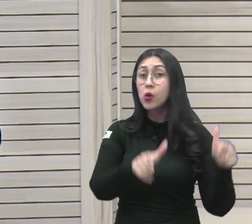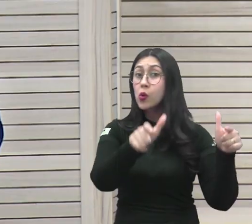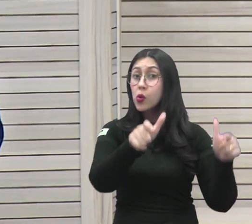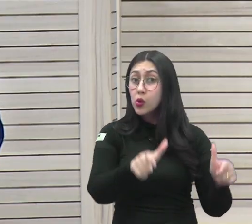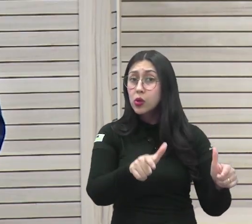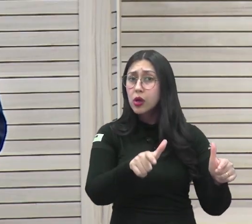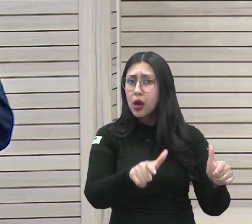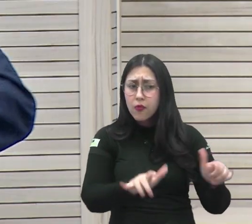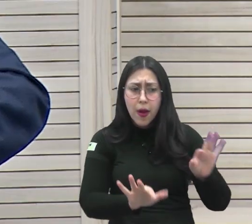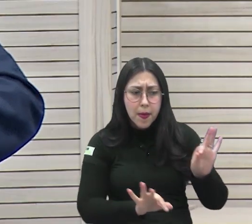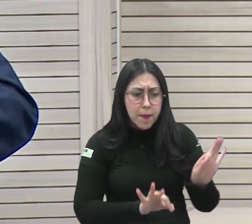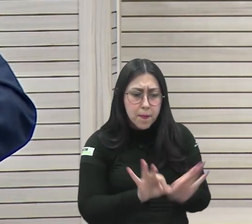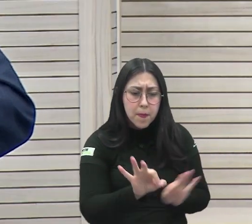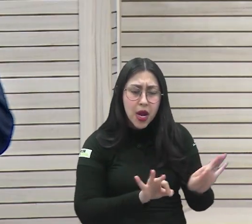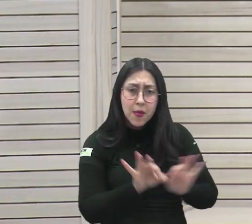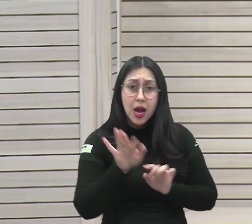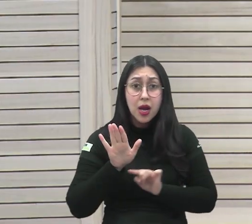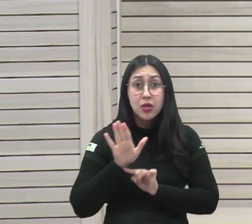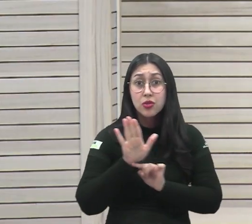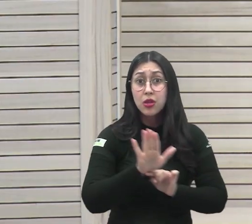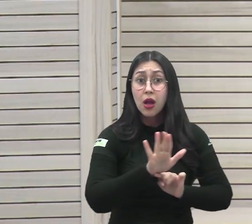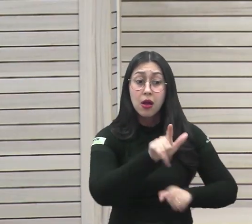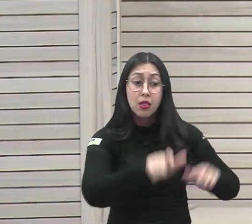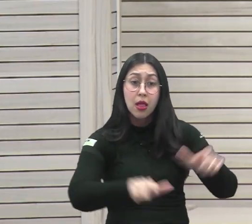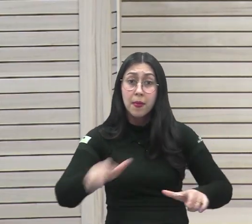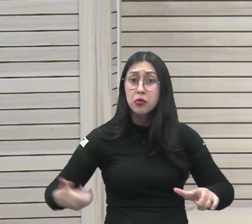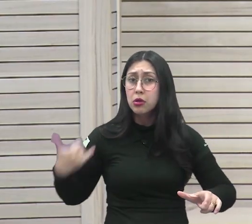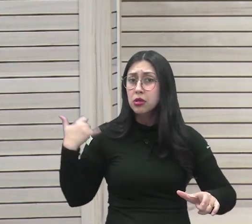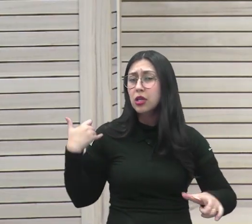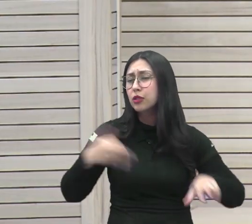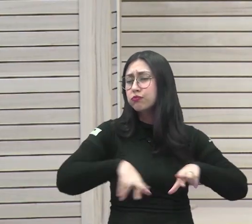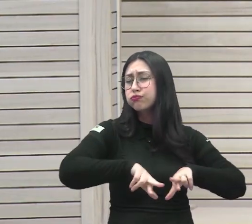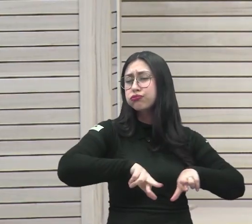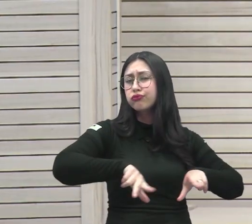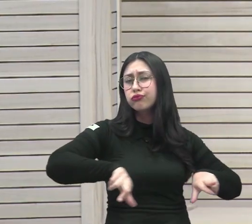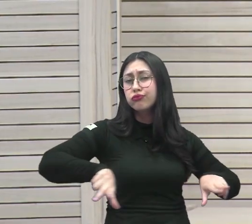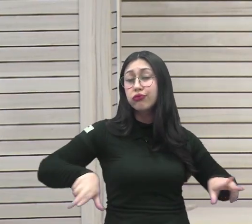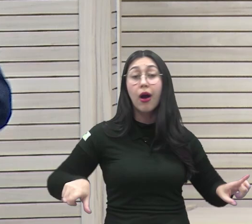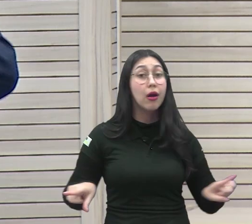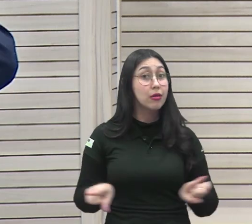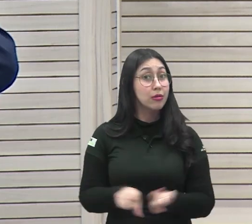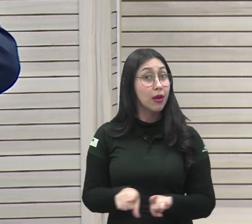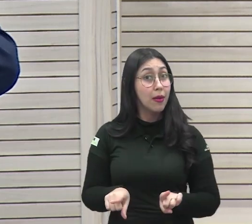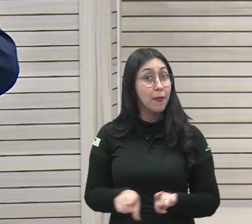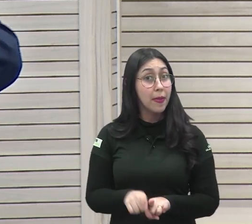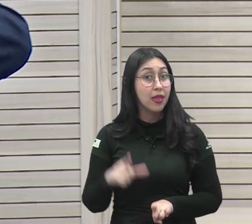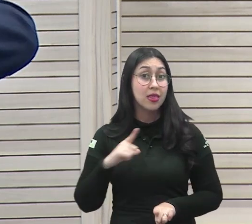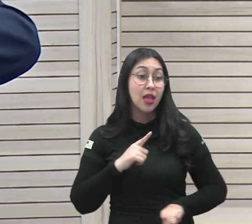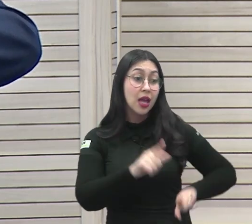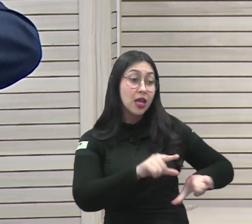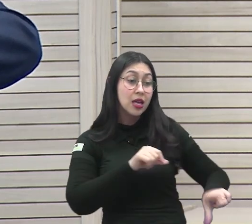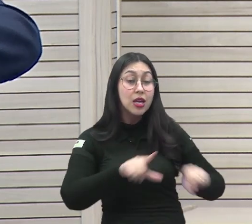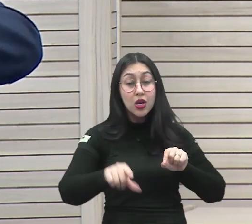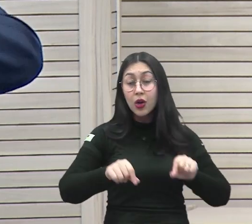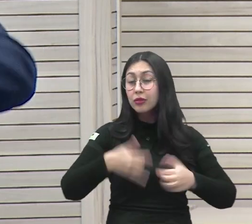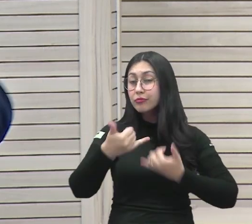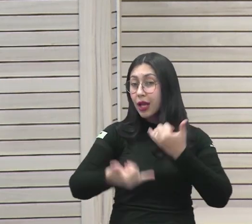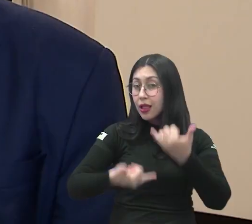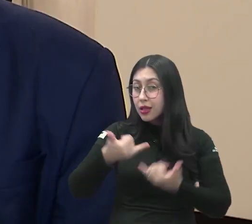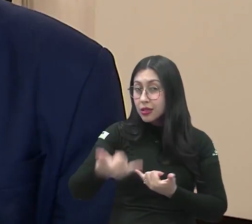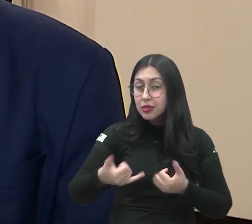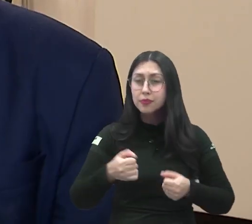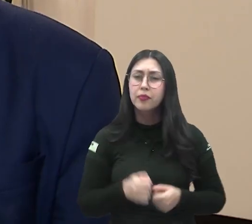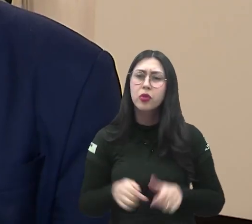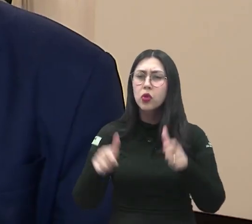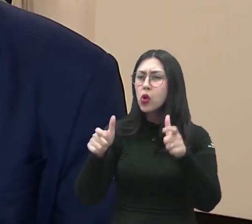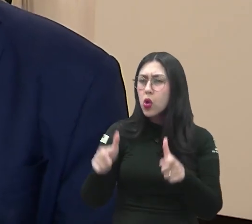Campos, o espaço será pensado para atender pessoas de diferentes idades e ampliar as opções de lazer.